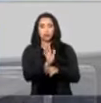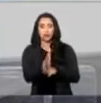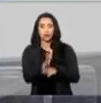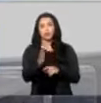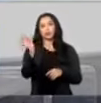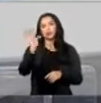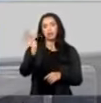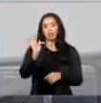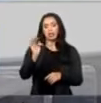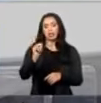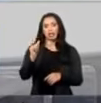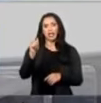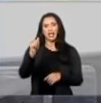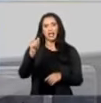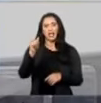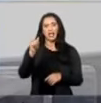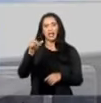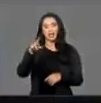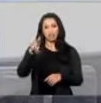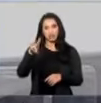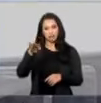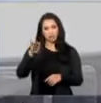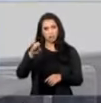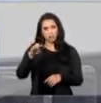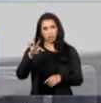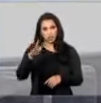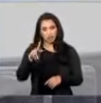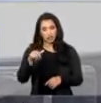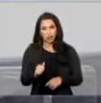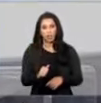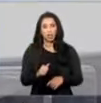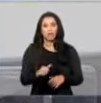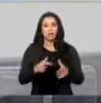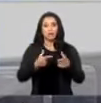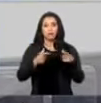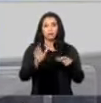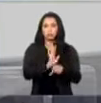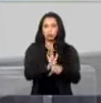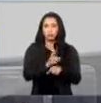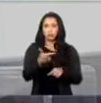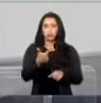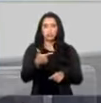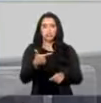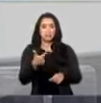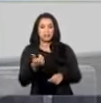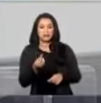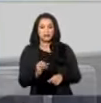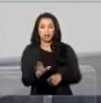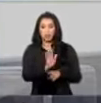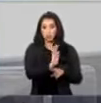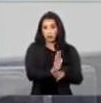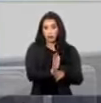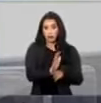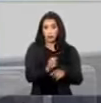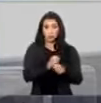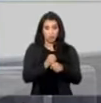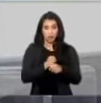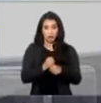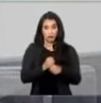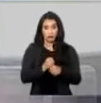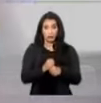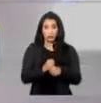Na Argentina, nossa vizinha, que tem condições semelhantes, produzem 220 longas-metragens por ano. Não é excessivo nós pensarmos